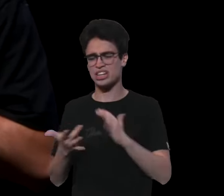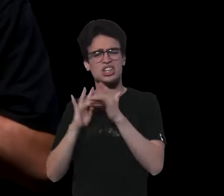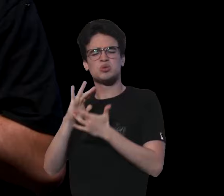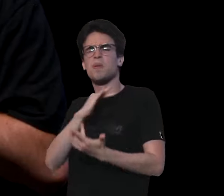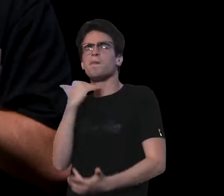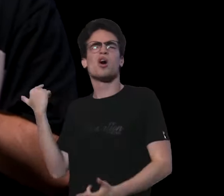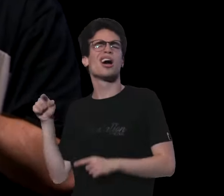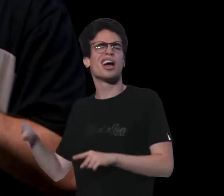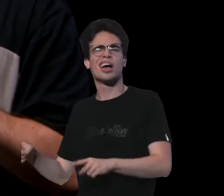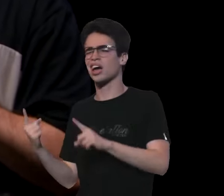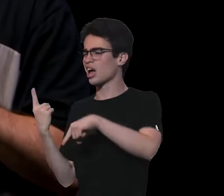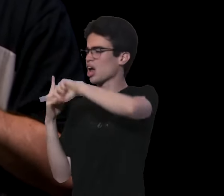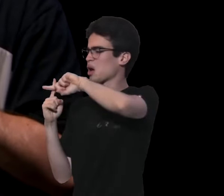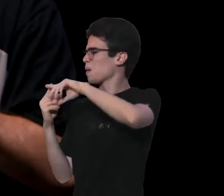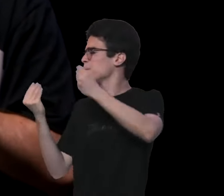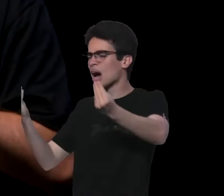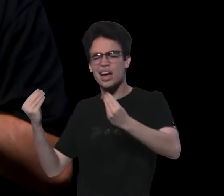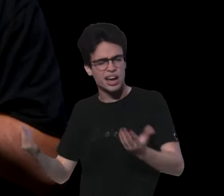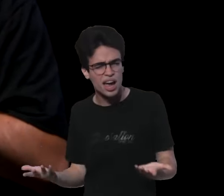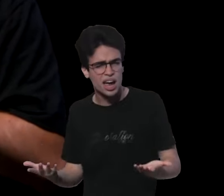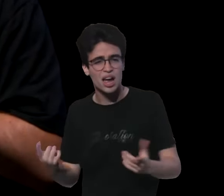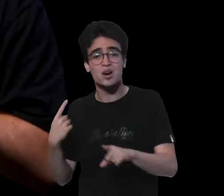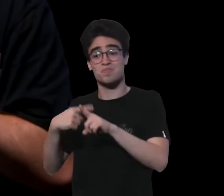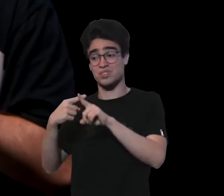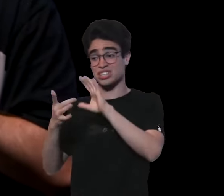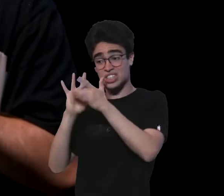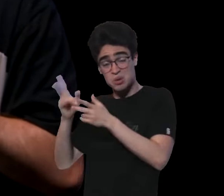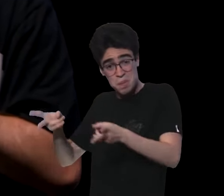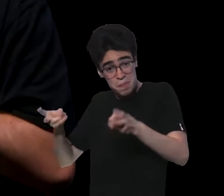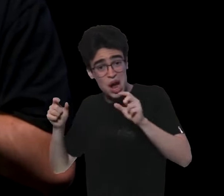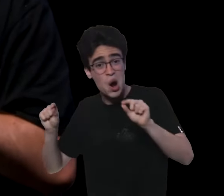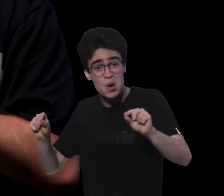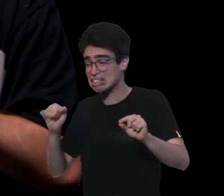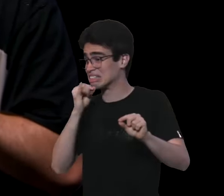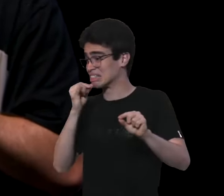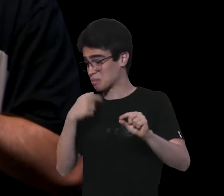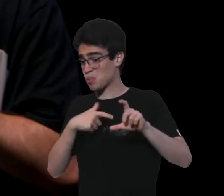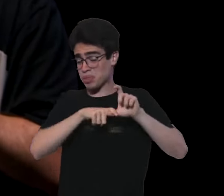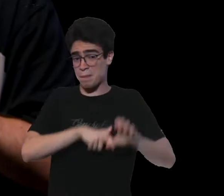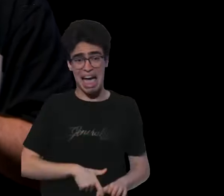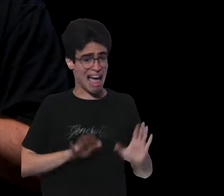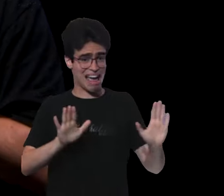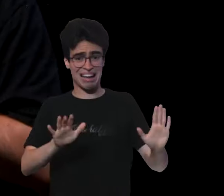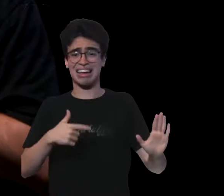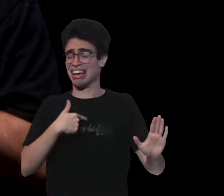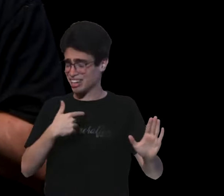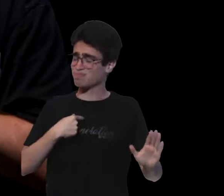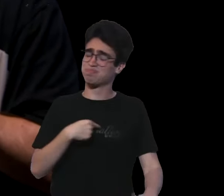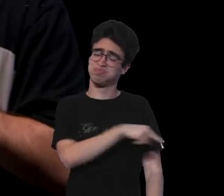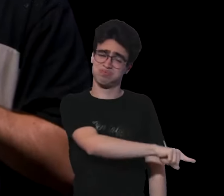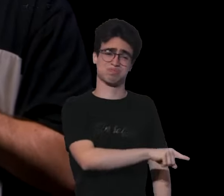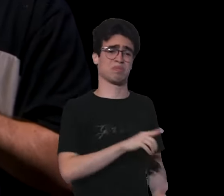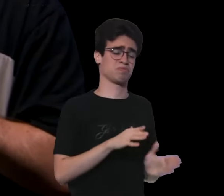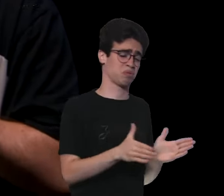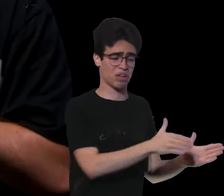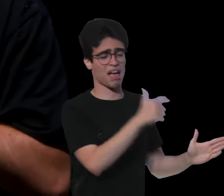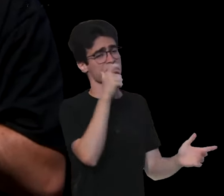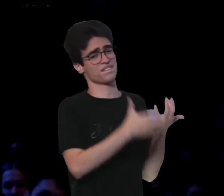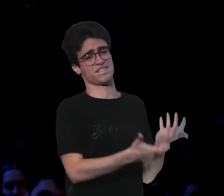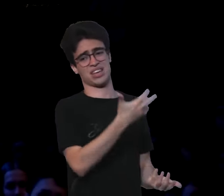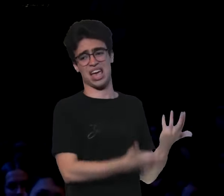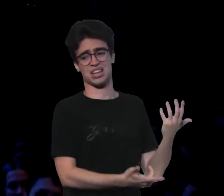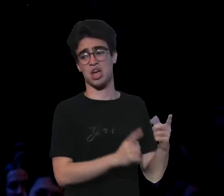na cruz? Porque Ele viu que eu e você, se dependesse de nós, a gente ia a passos largos para o inferno. Então Ele falou: